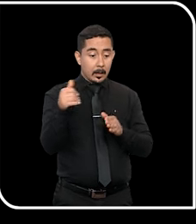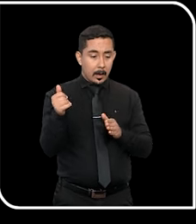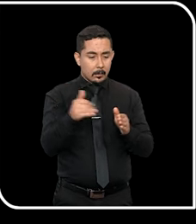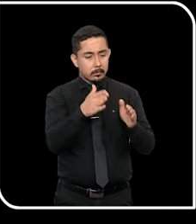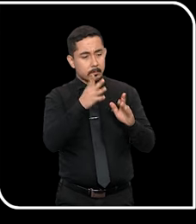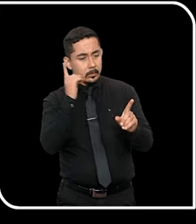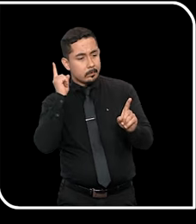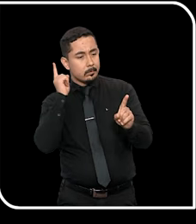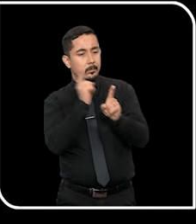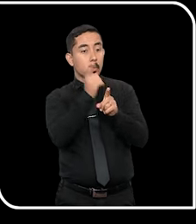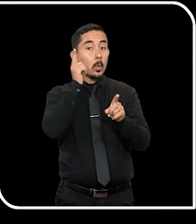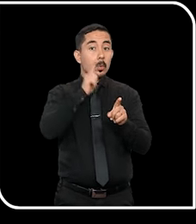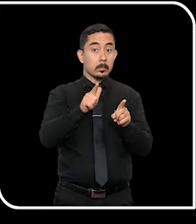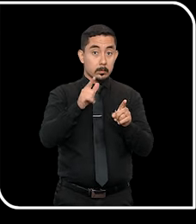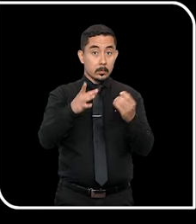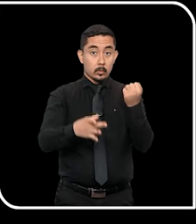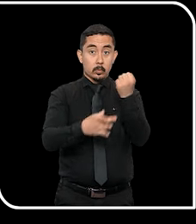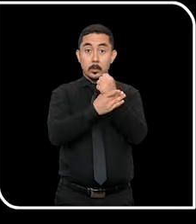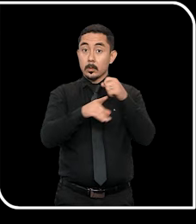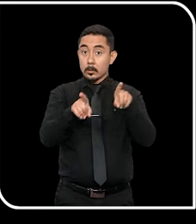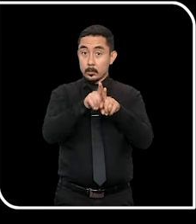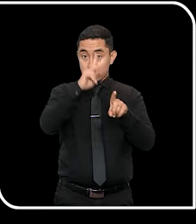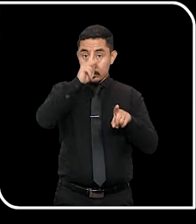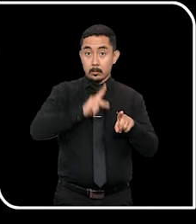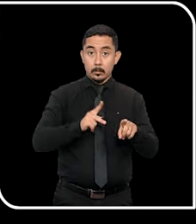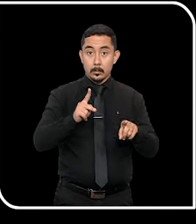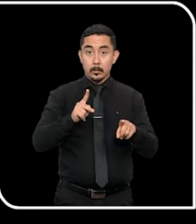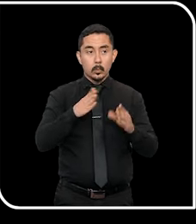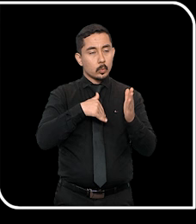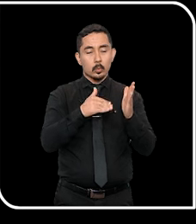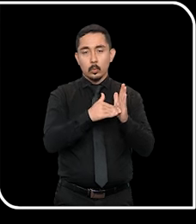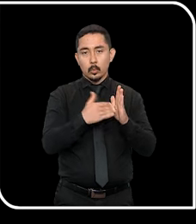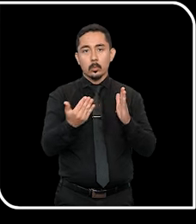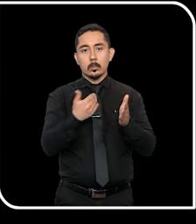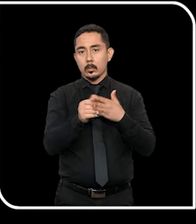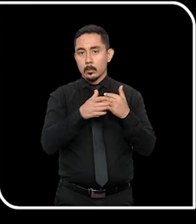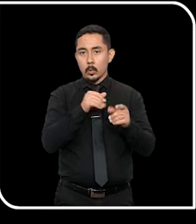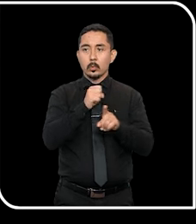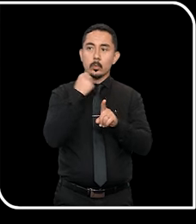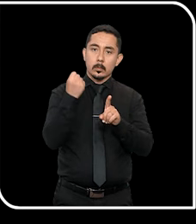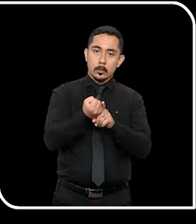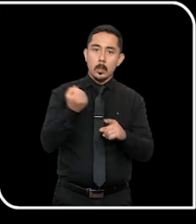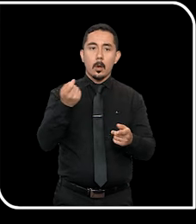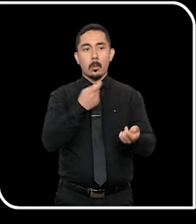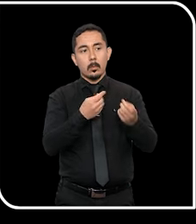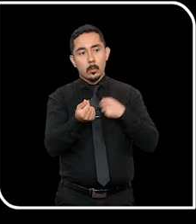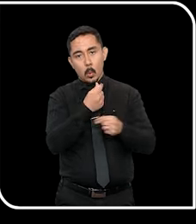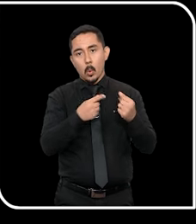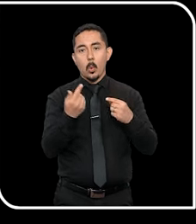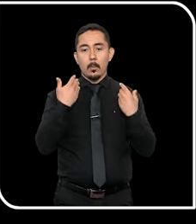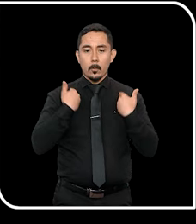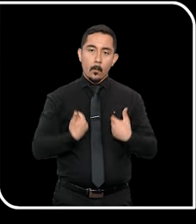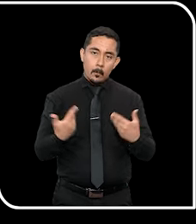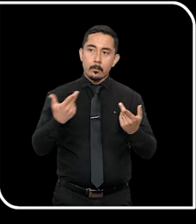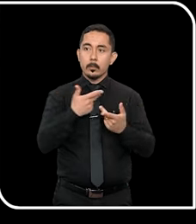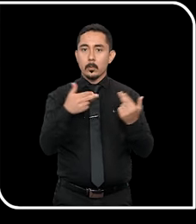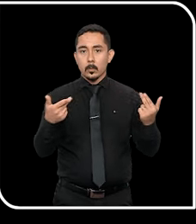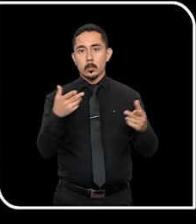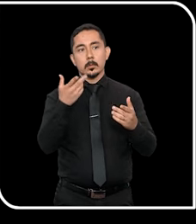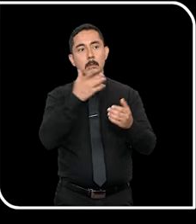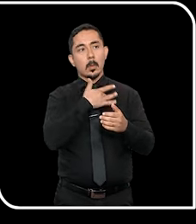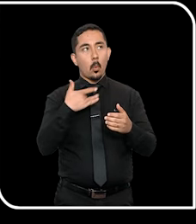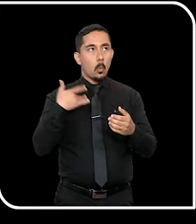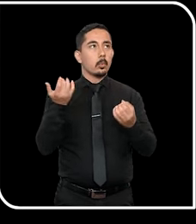acesso com segurança e autonomia a todos os meios como físico social econômico e cultural a saúde a